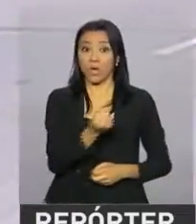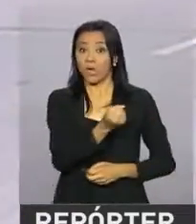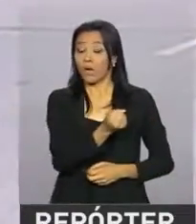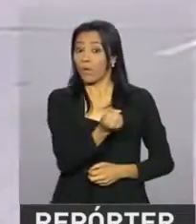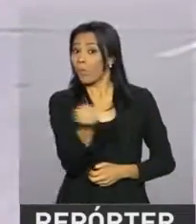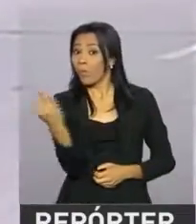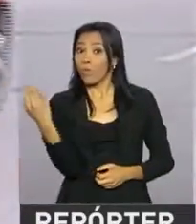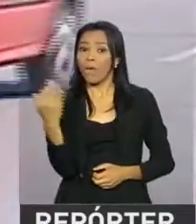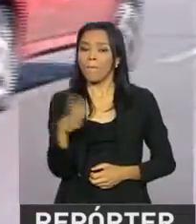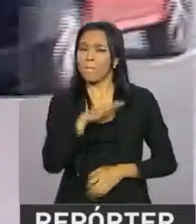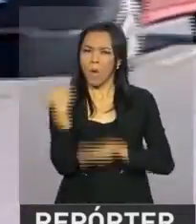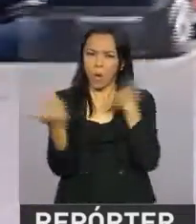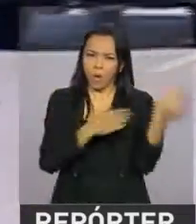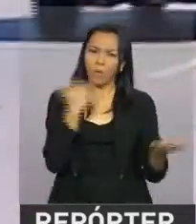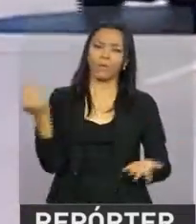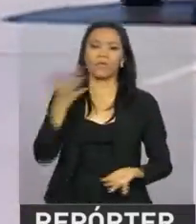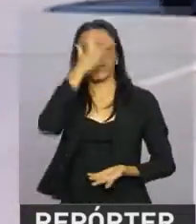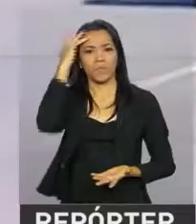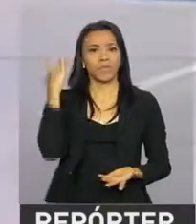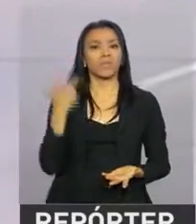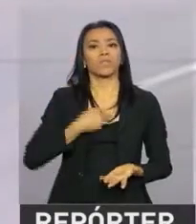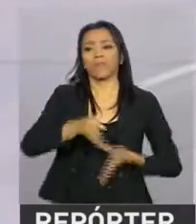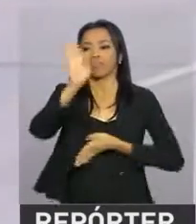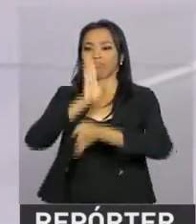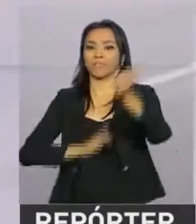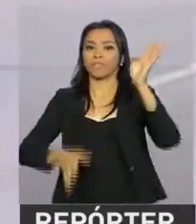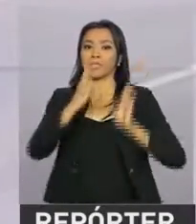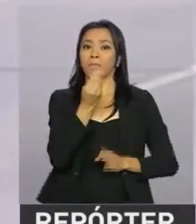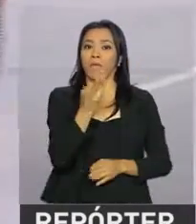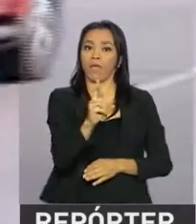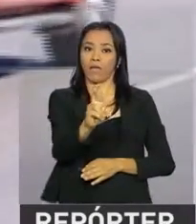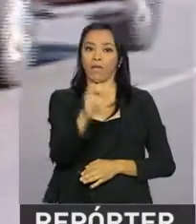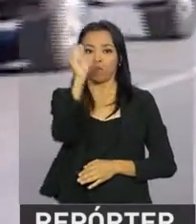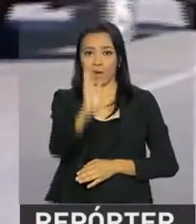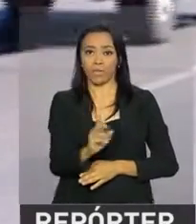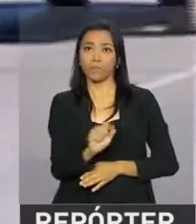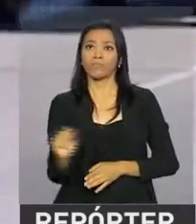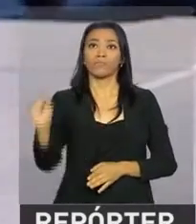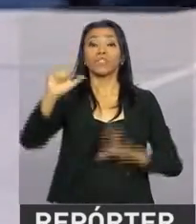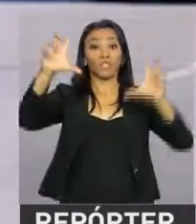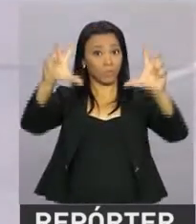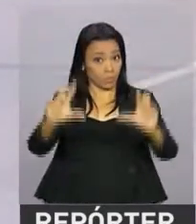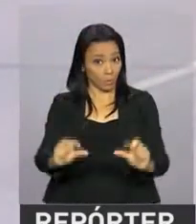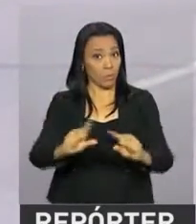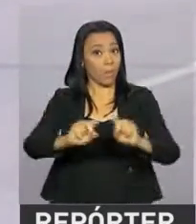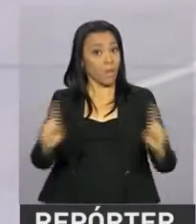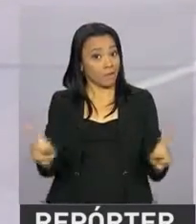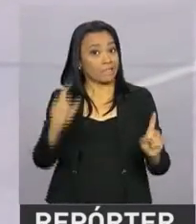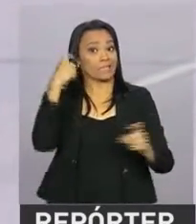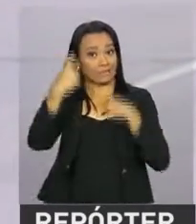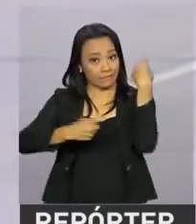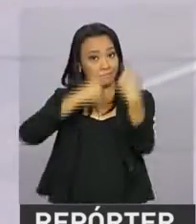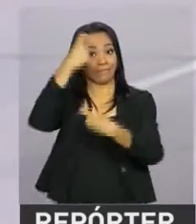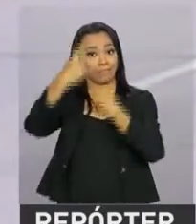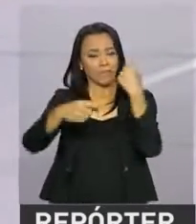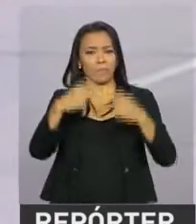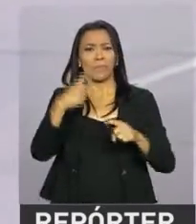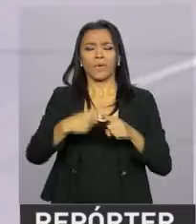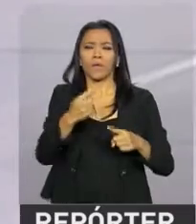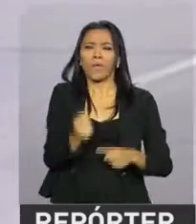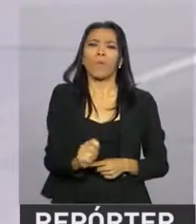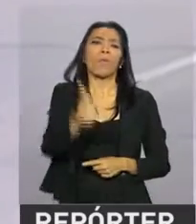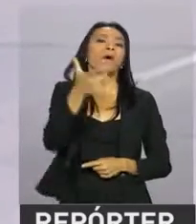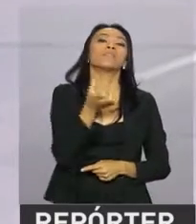de acidentes graves em rodovias federais do país caiu, mas ainda é considerado preocupante, já que são quase 6